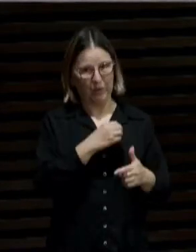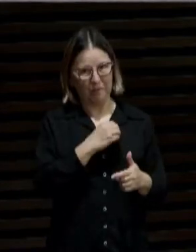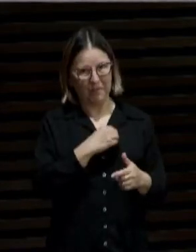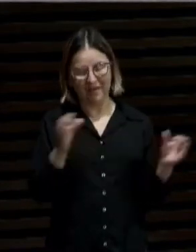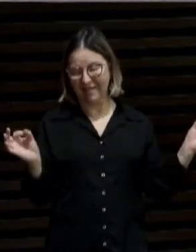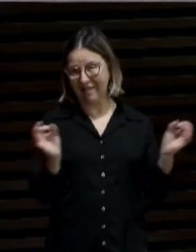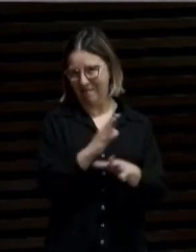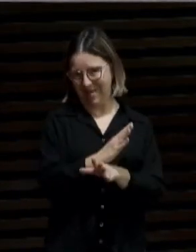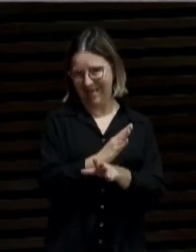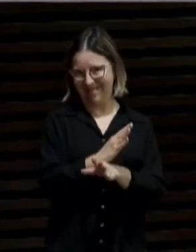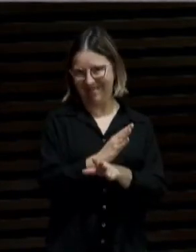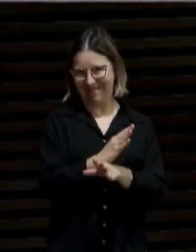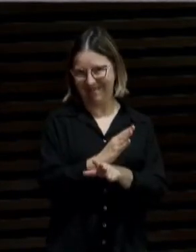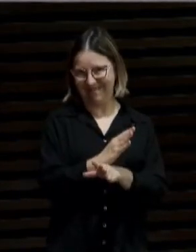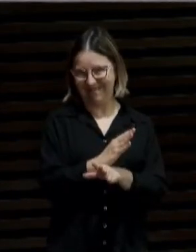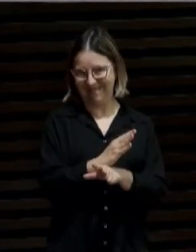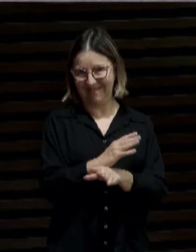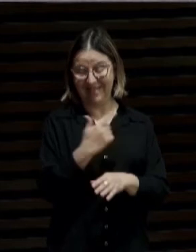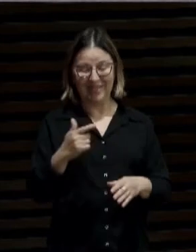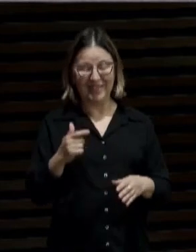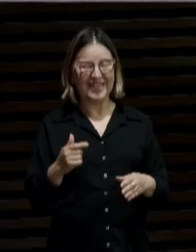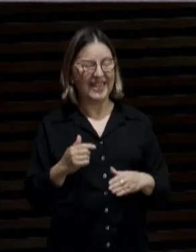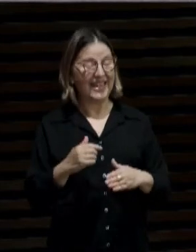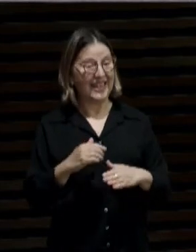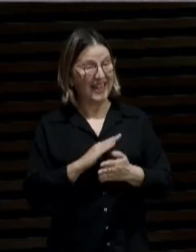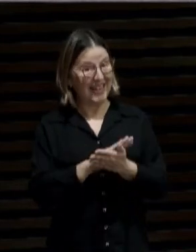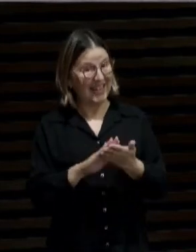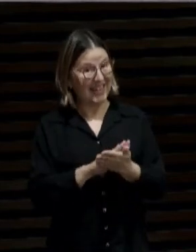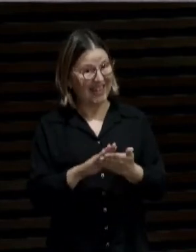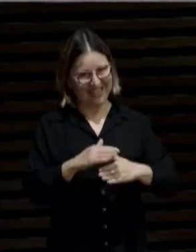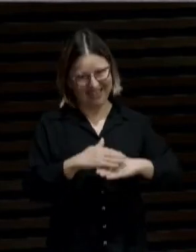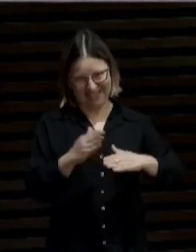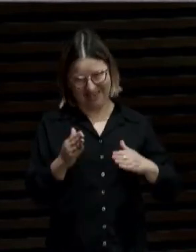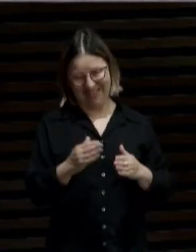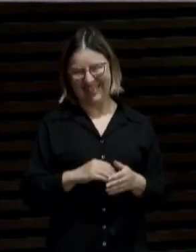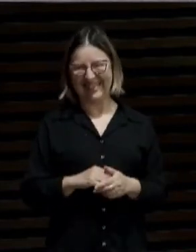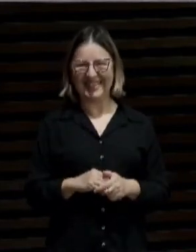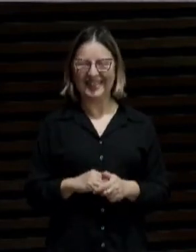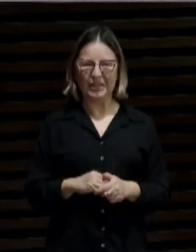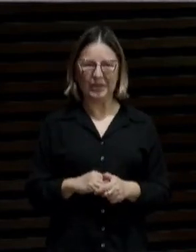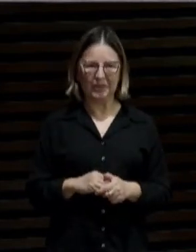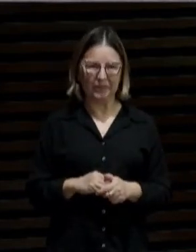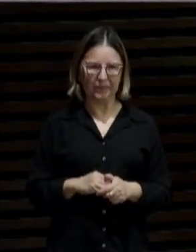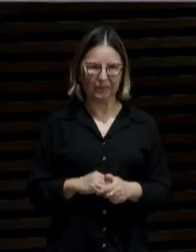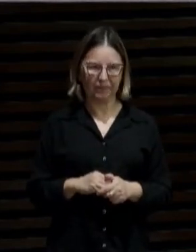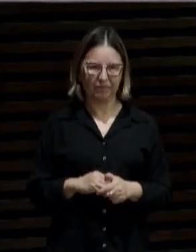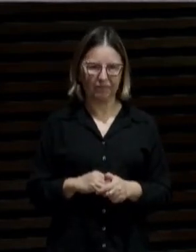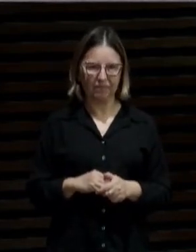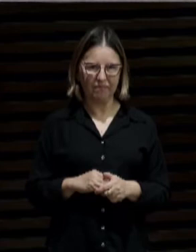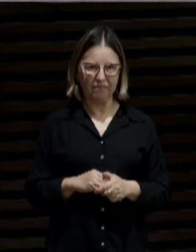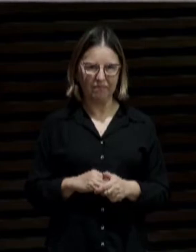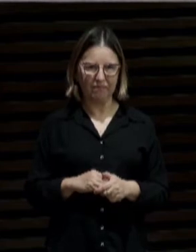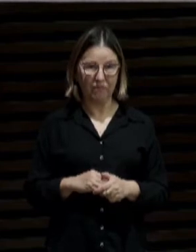Tá bom, mas Ele é um homem. Ele é um homem. Será que o sofrimento de um